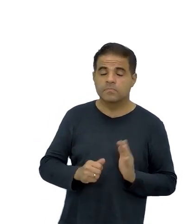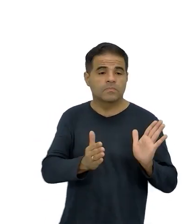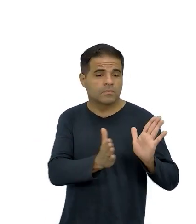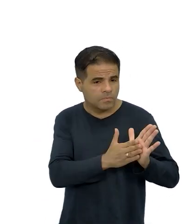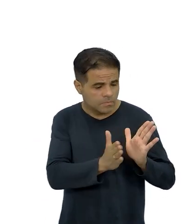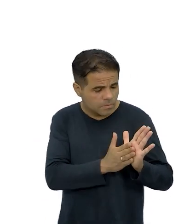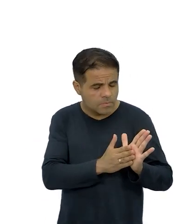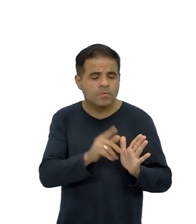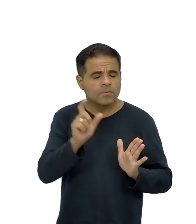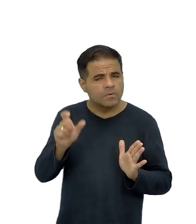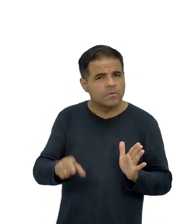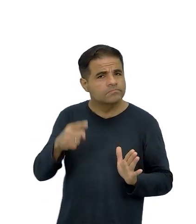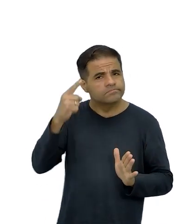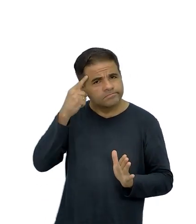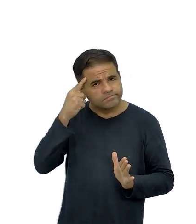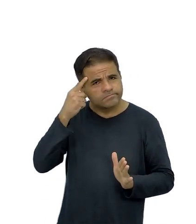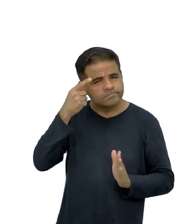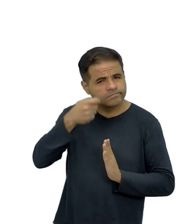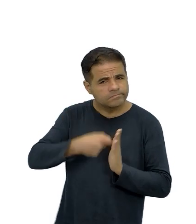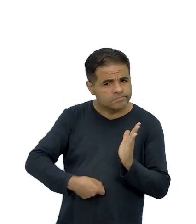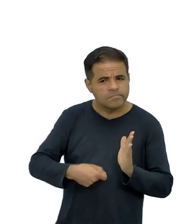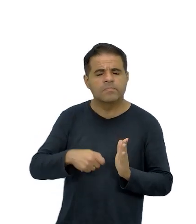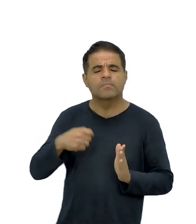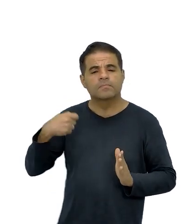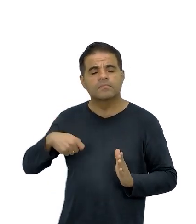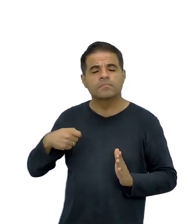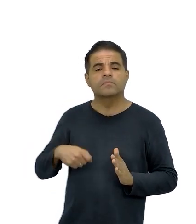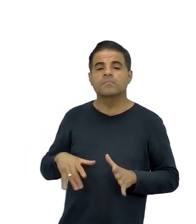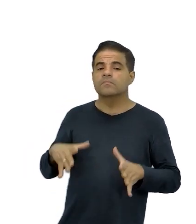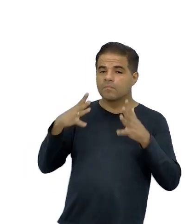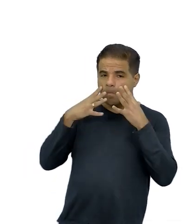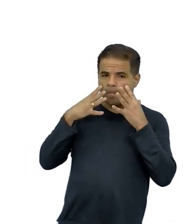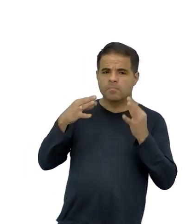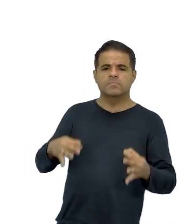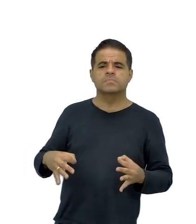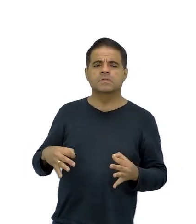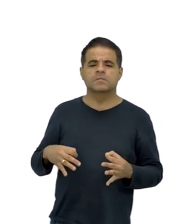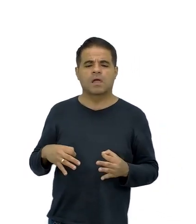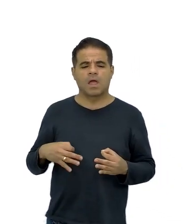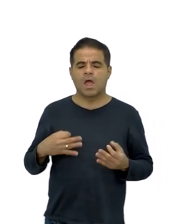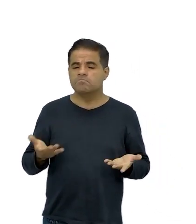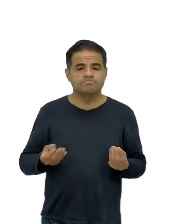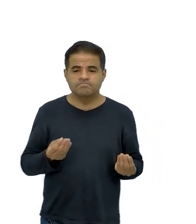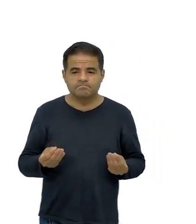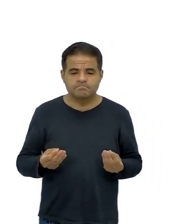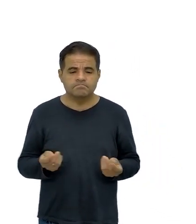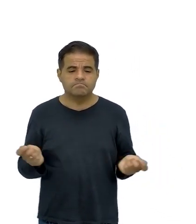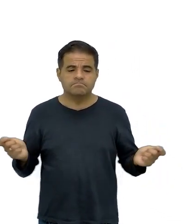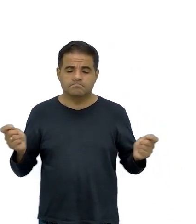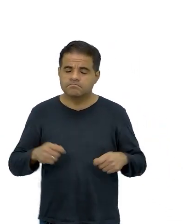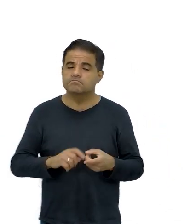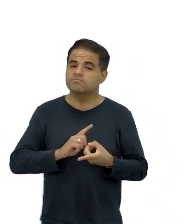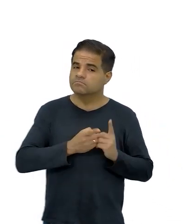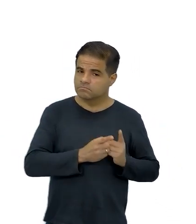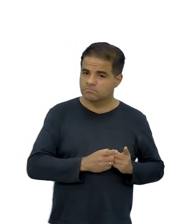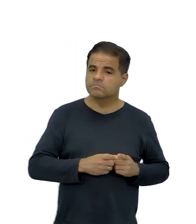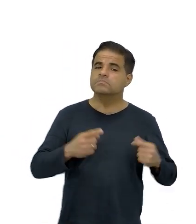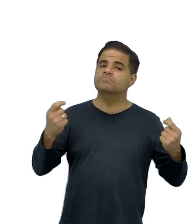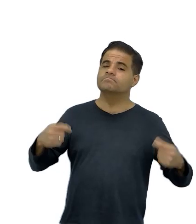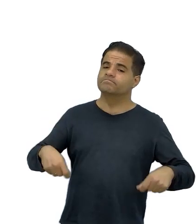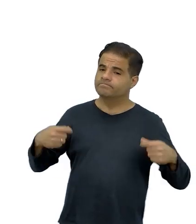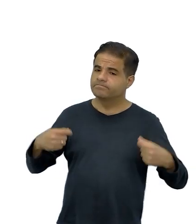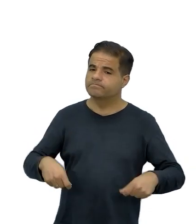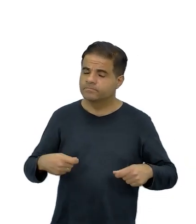que os estudantes façam uma reescrita, temos que nos atentarmos o quê? Às condições didáticas